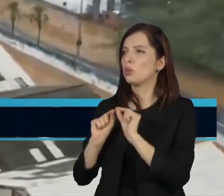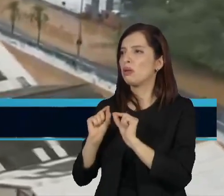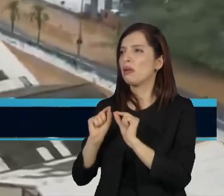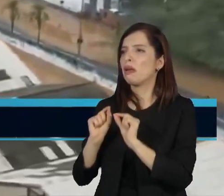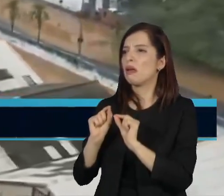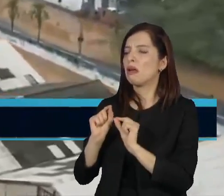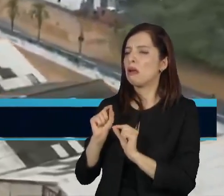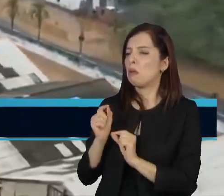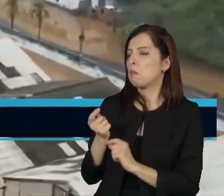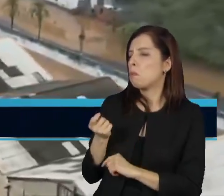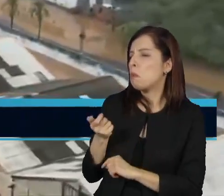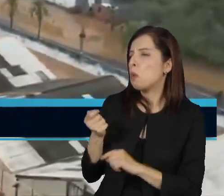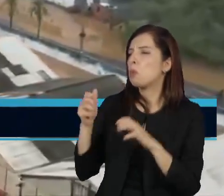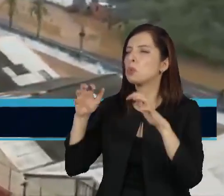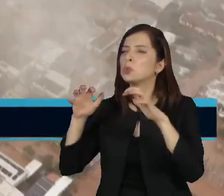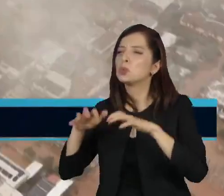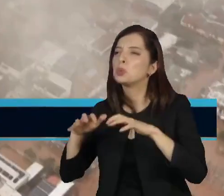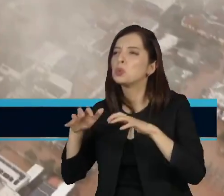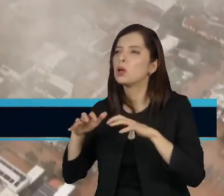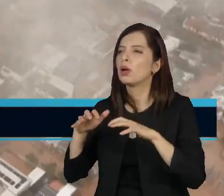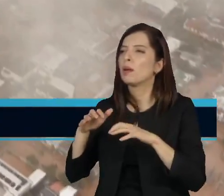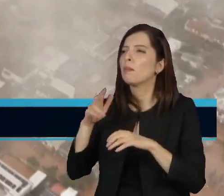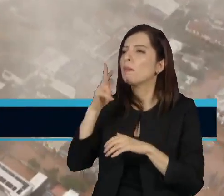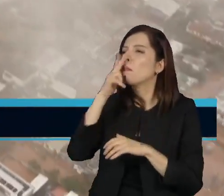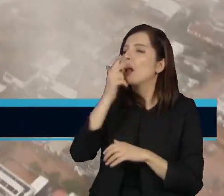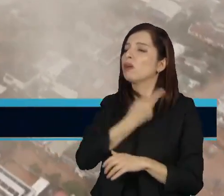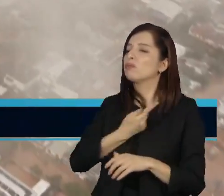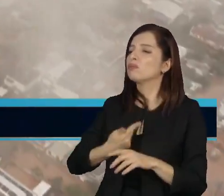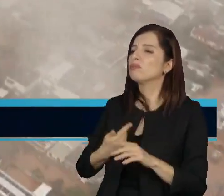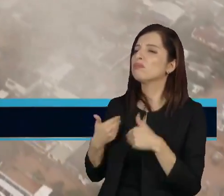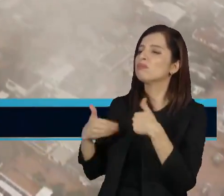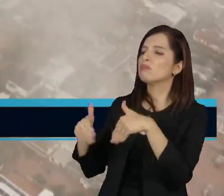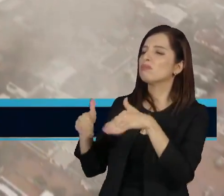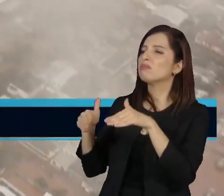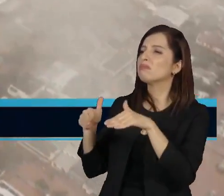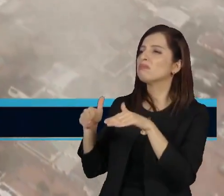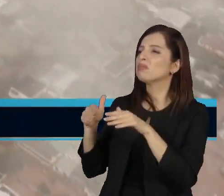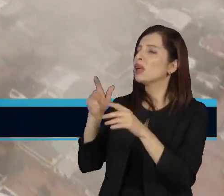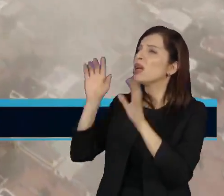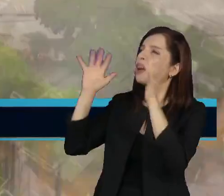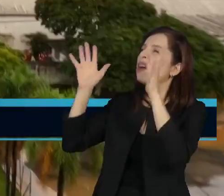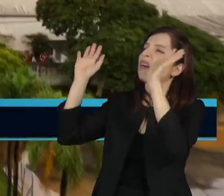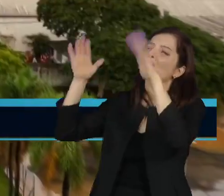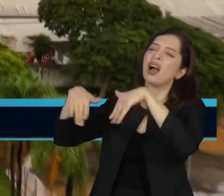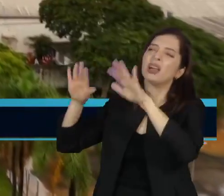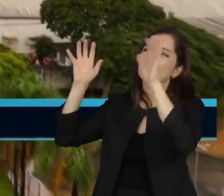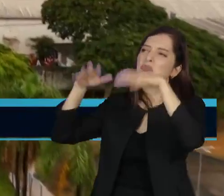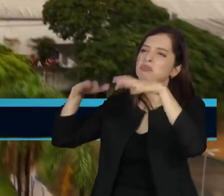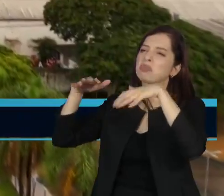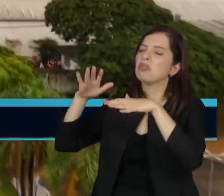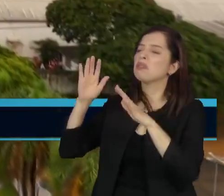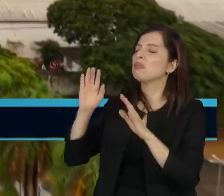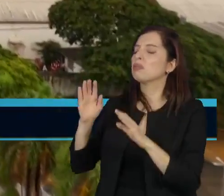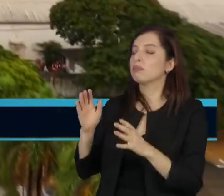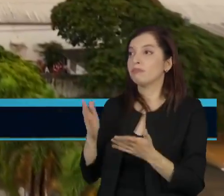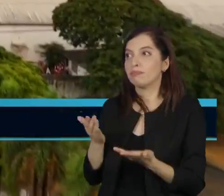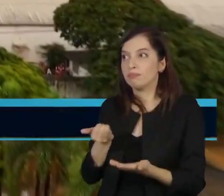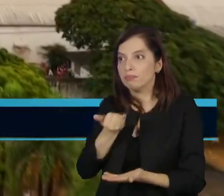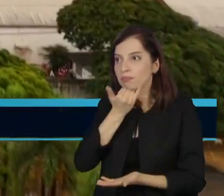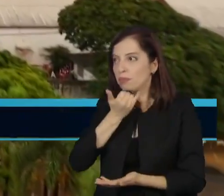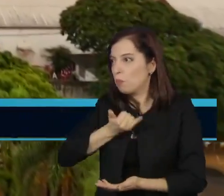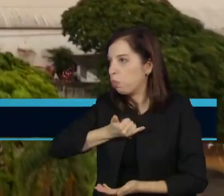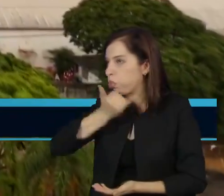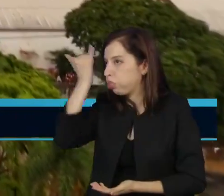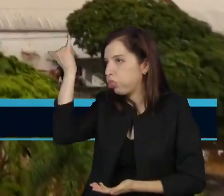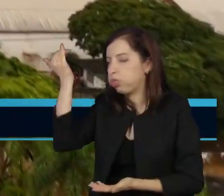acho que não caiu a ficha dos governantes em relação à mudança do clima no Brasil. Quer dizer, o despreparo, na minha